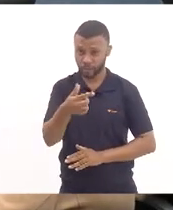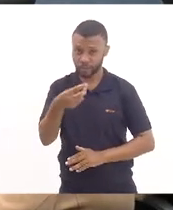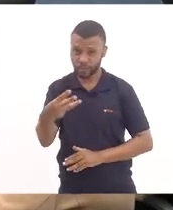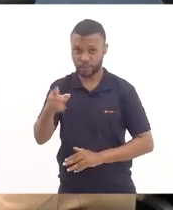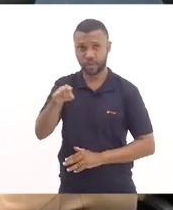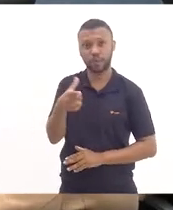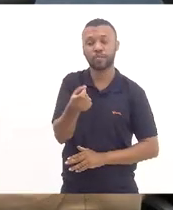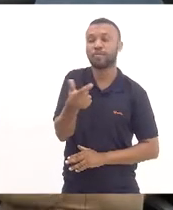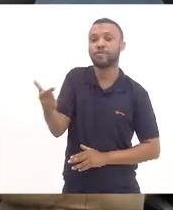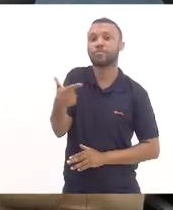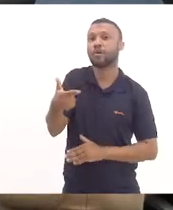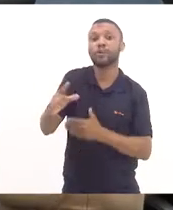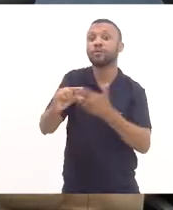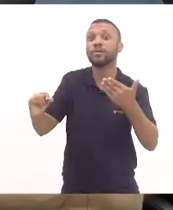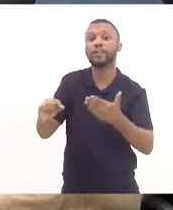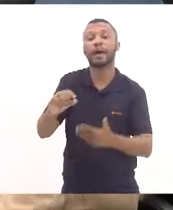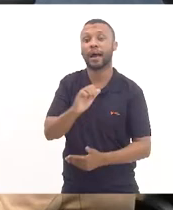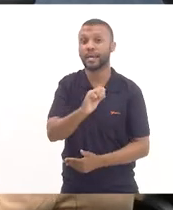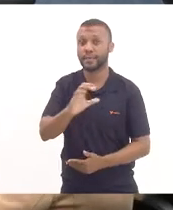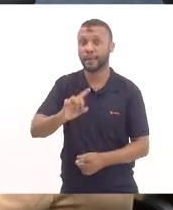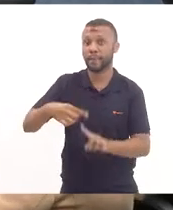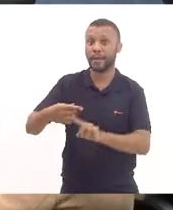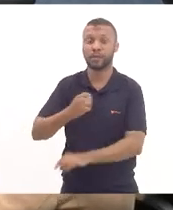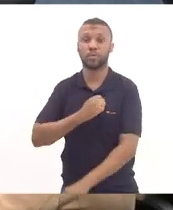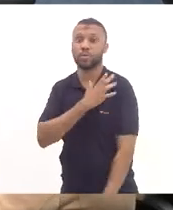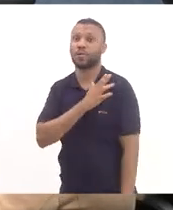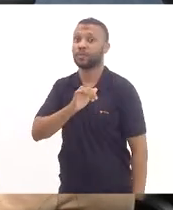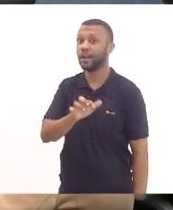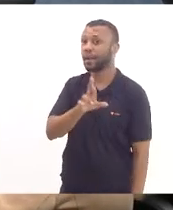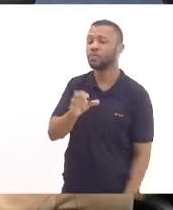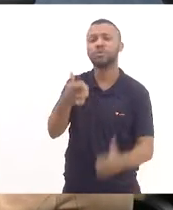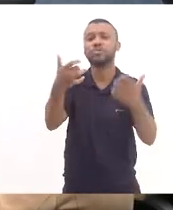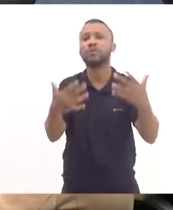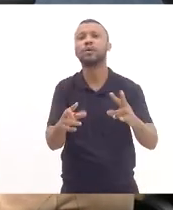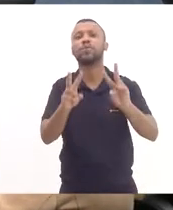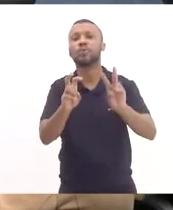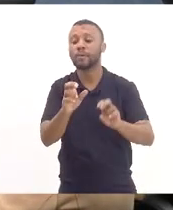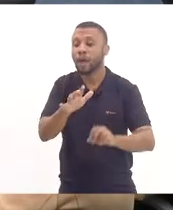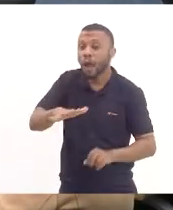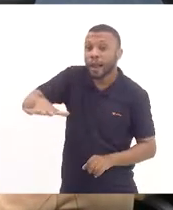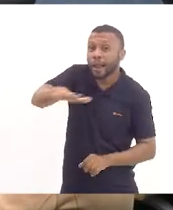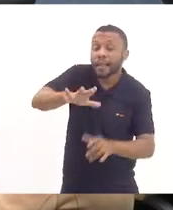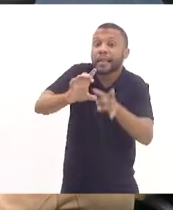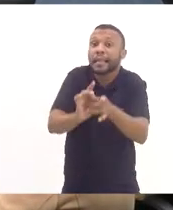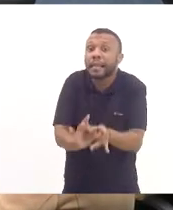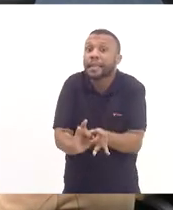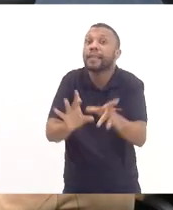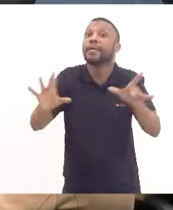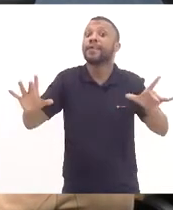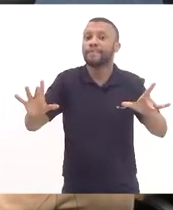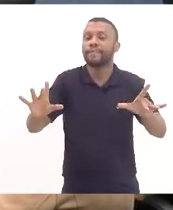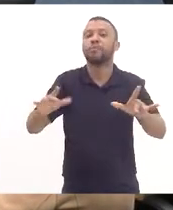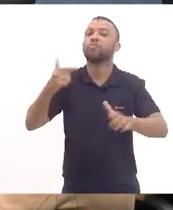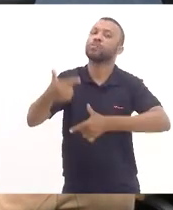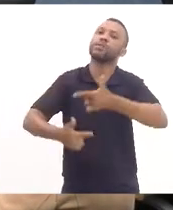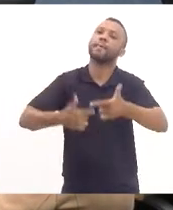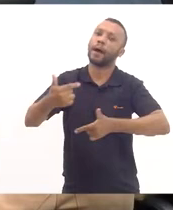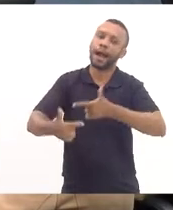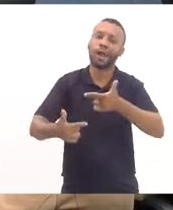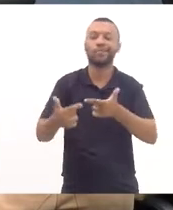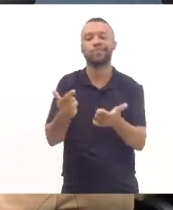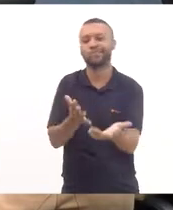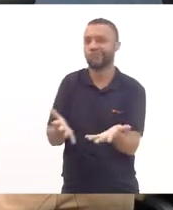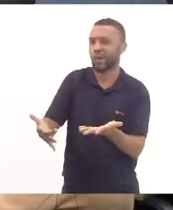22, de autoria do deputado André Siciliano e Coronel Jairo, que dispõe sobre o zoneamento livre para atividade de